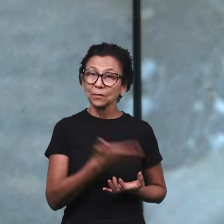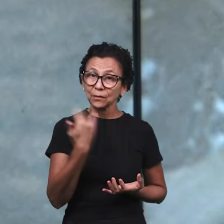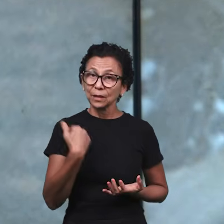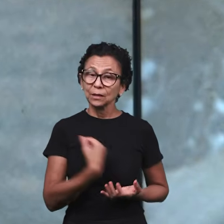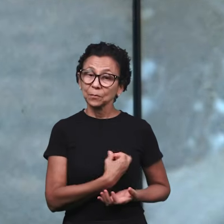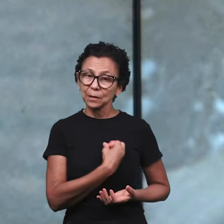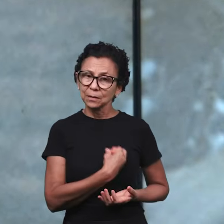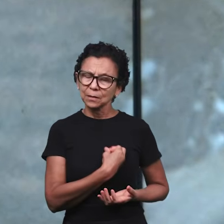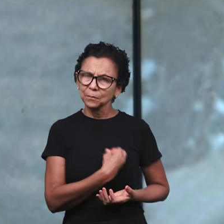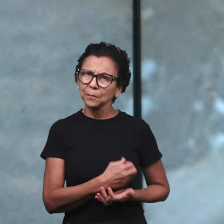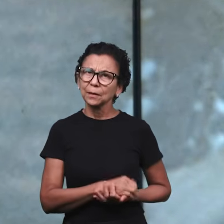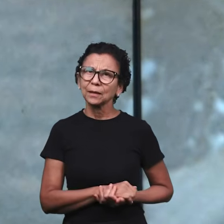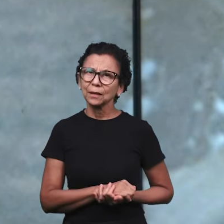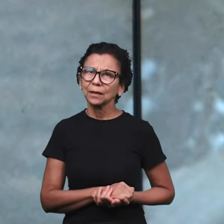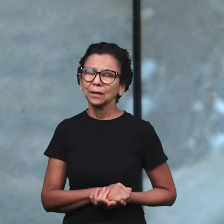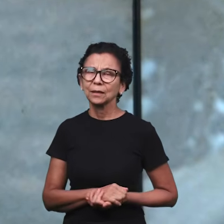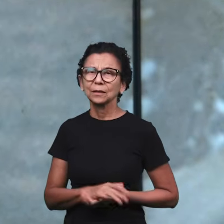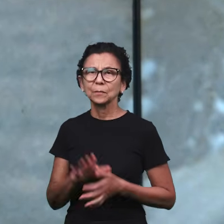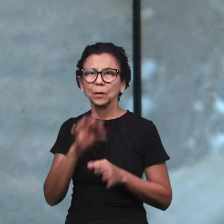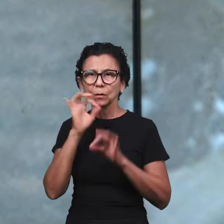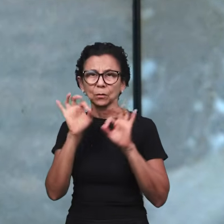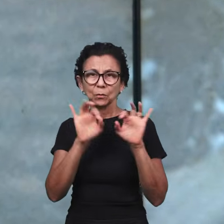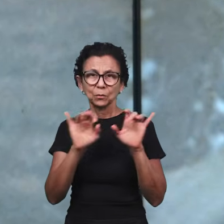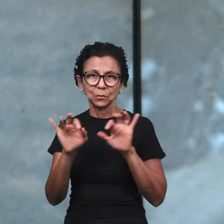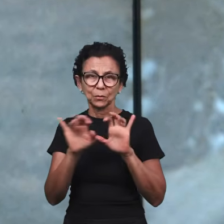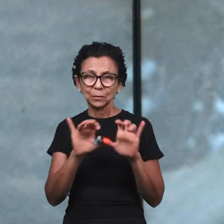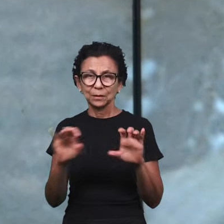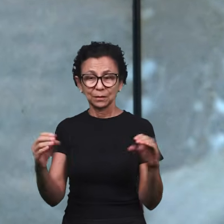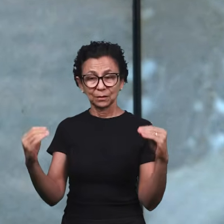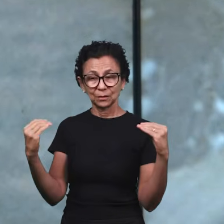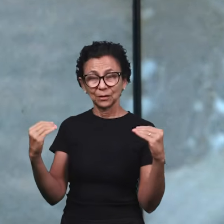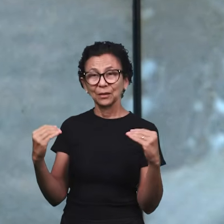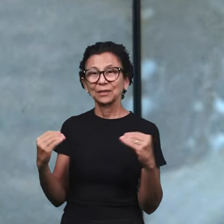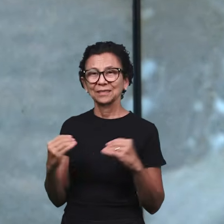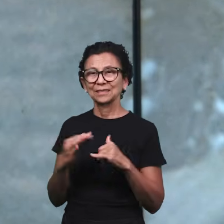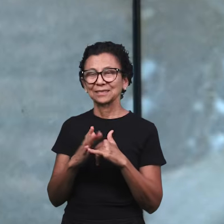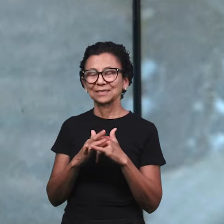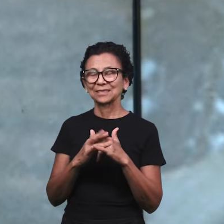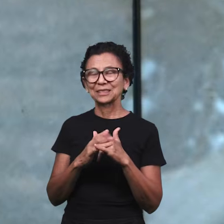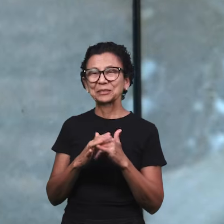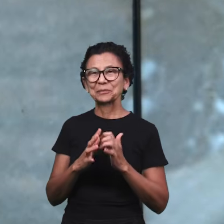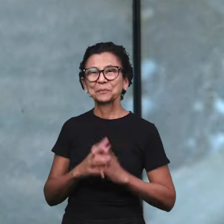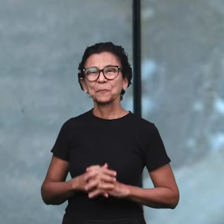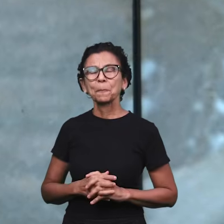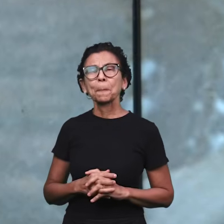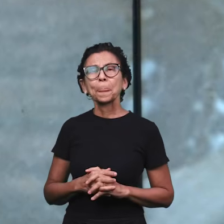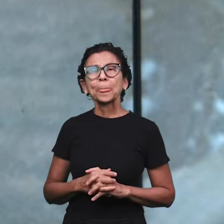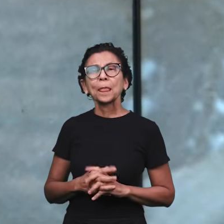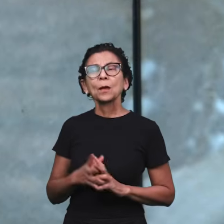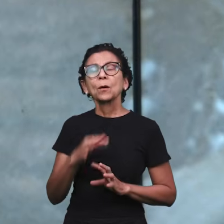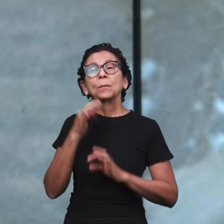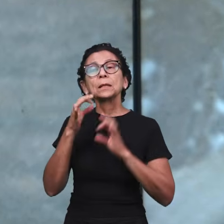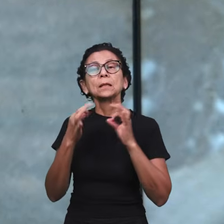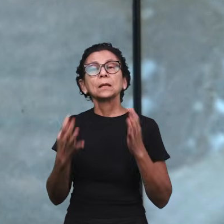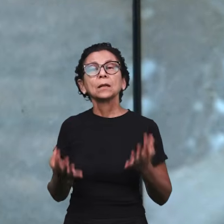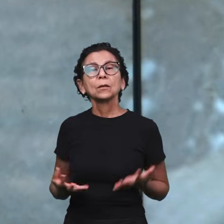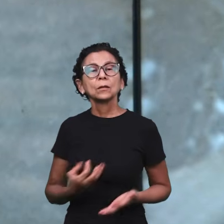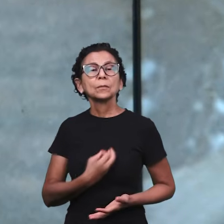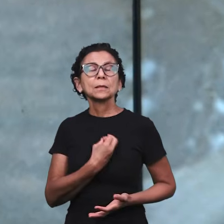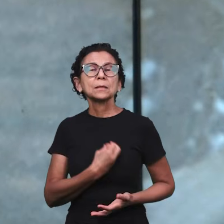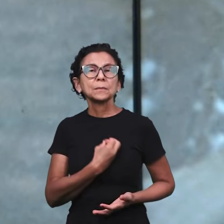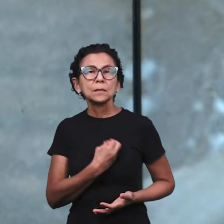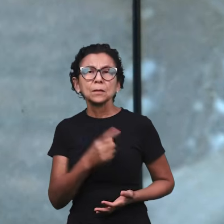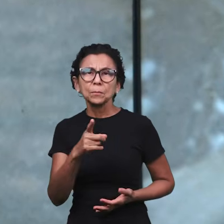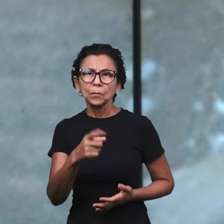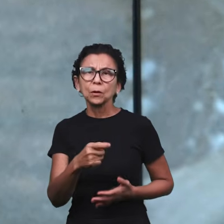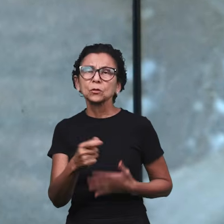também. Deixe o seu comentário, você que está assistindo o nosso programa no YouTube, deixe o seu comentário, o que você achou da participação, pode fazer alguma